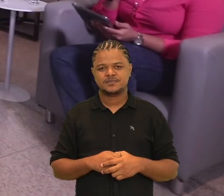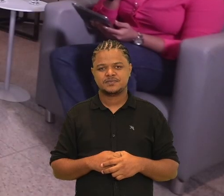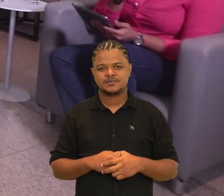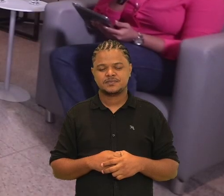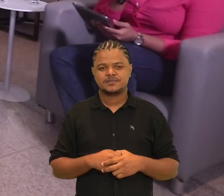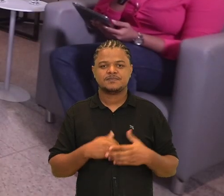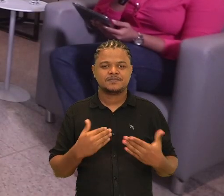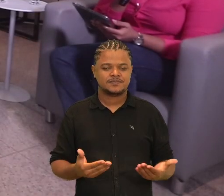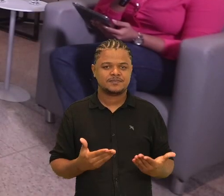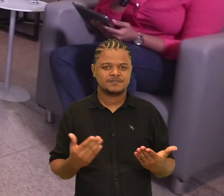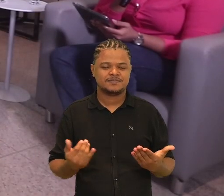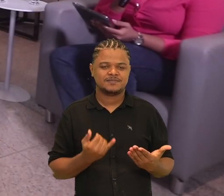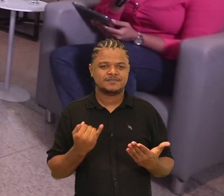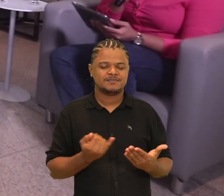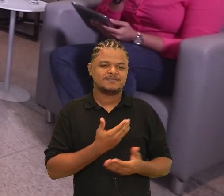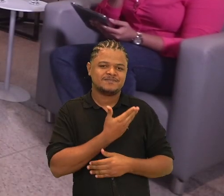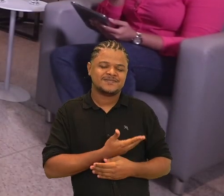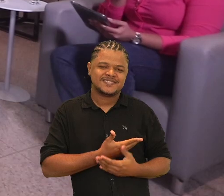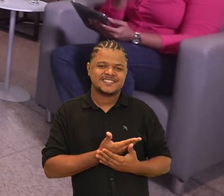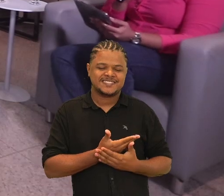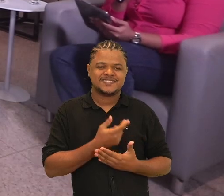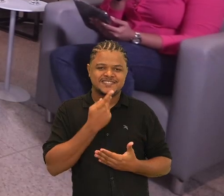Aí, Miguel vai ser meu amigo de profissão.